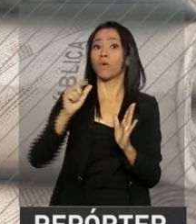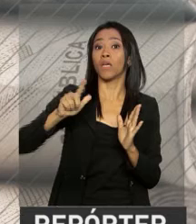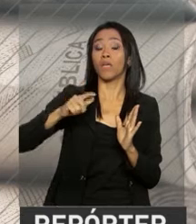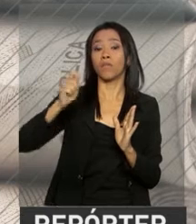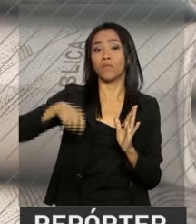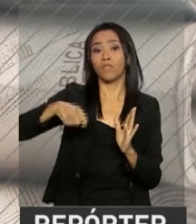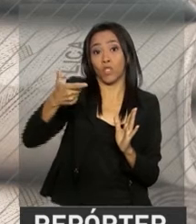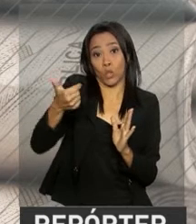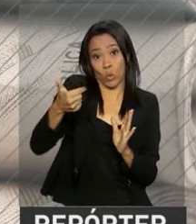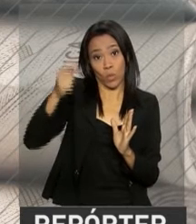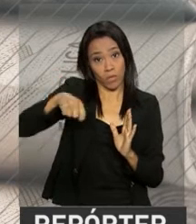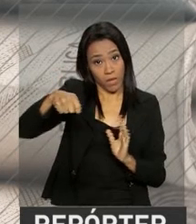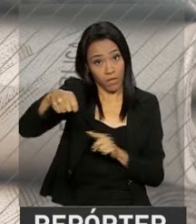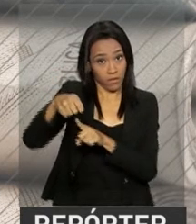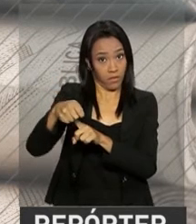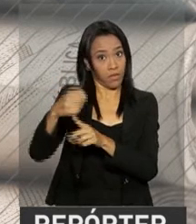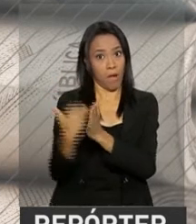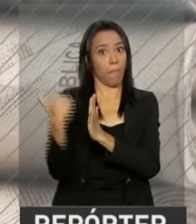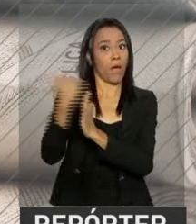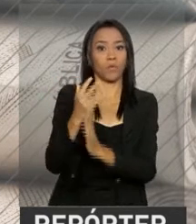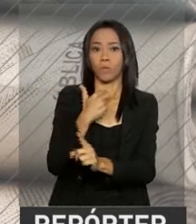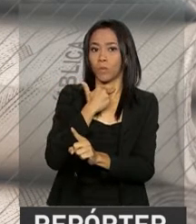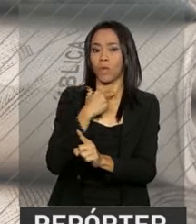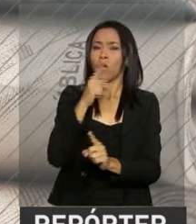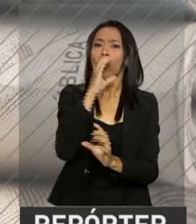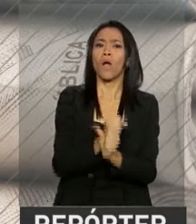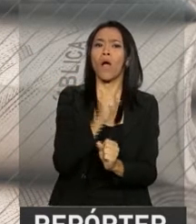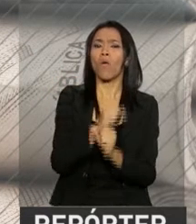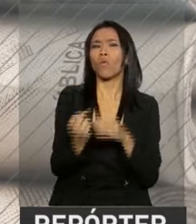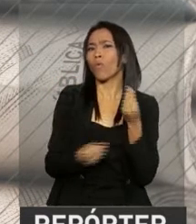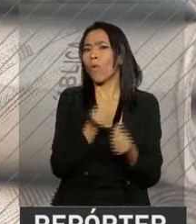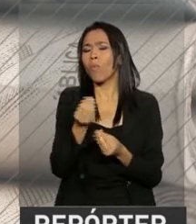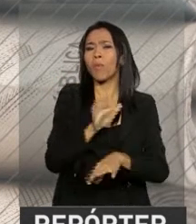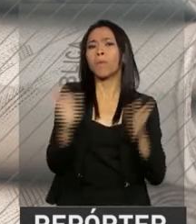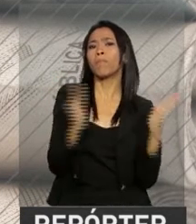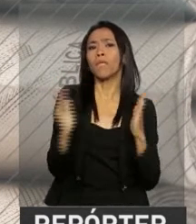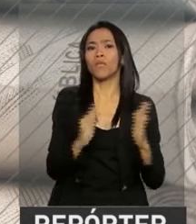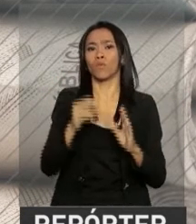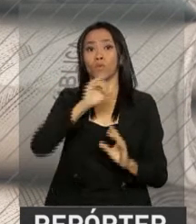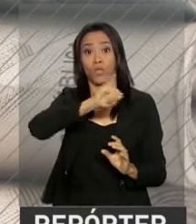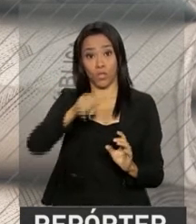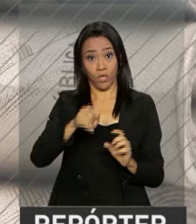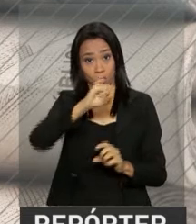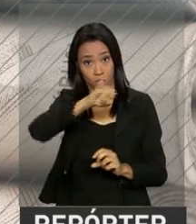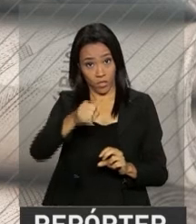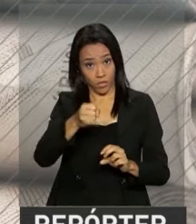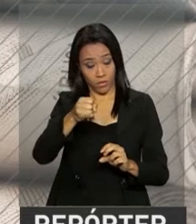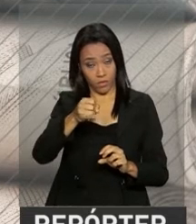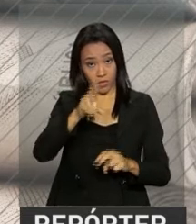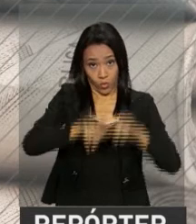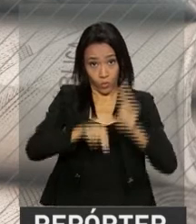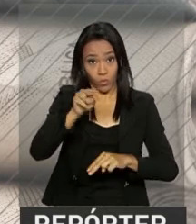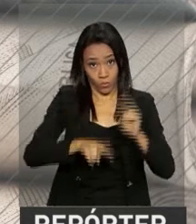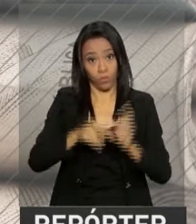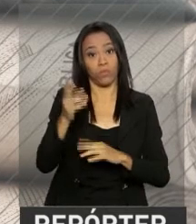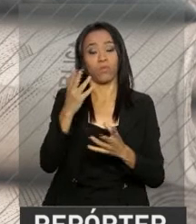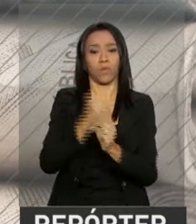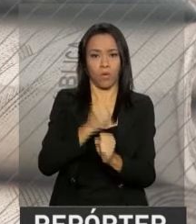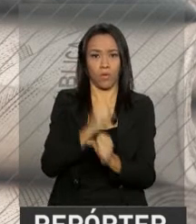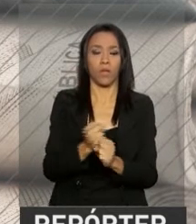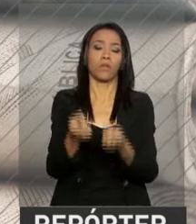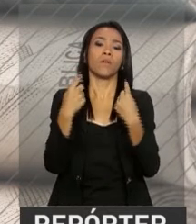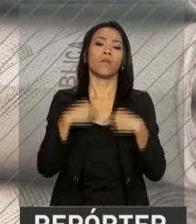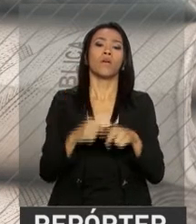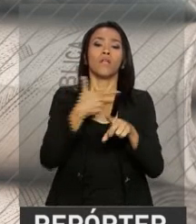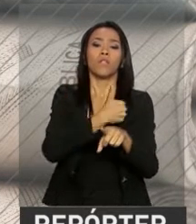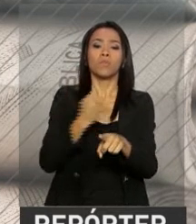meses o cálculo é feito até junho quando elaborar a da lei orçamentária para o ano seguinte em 2017 as